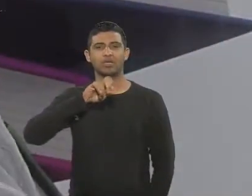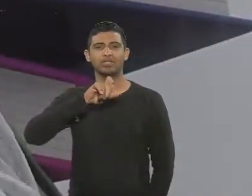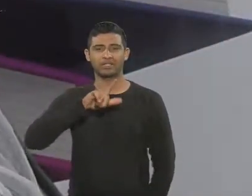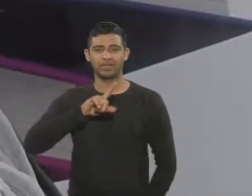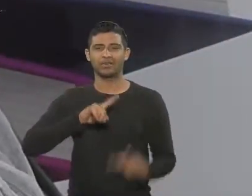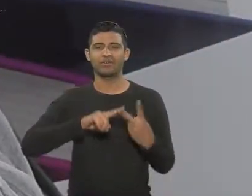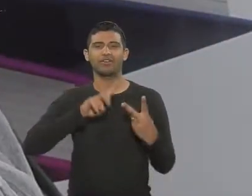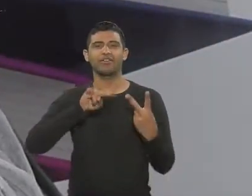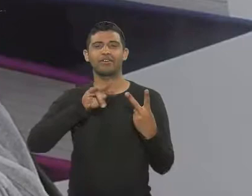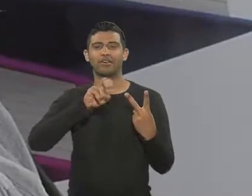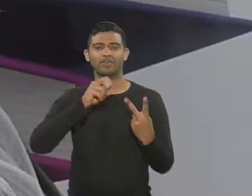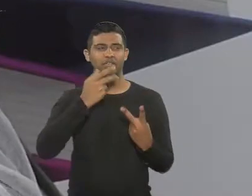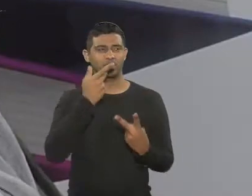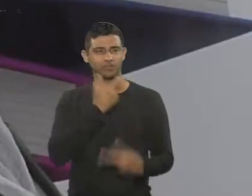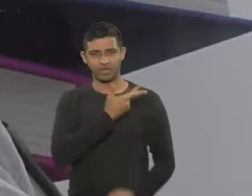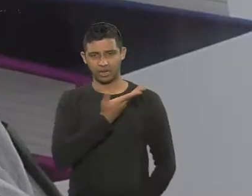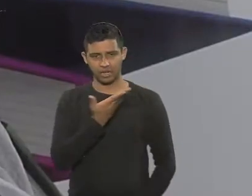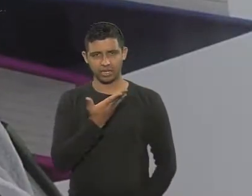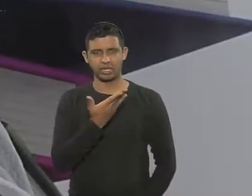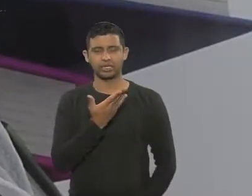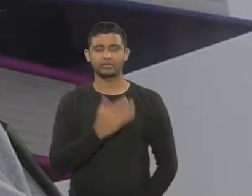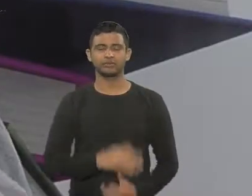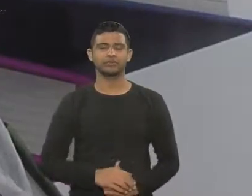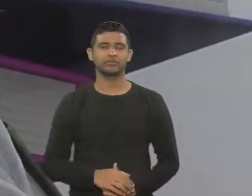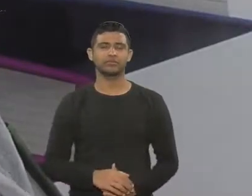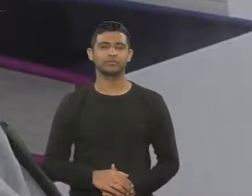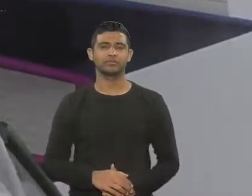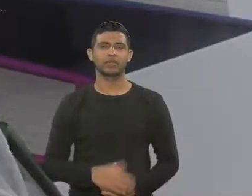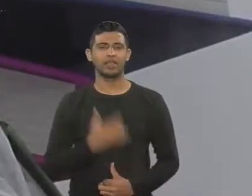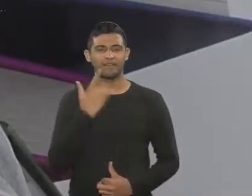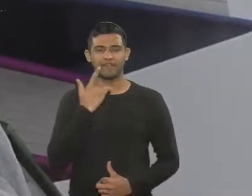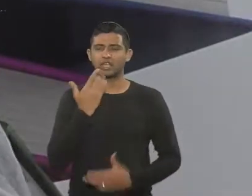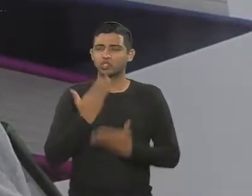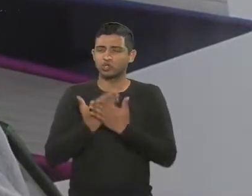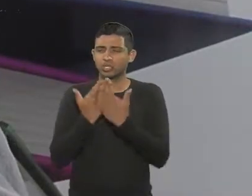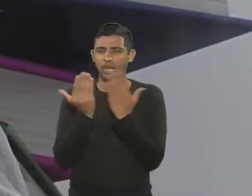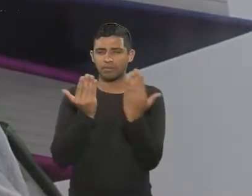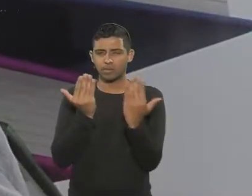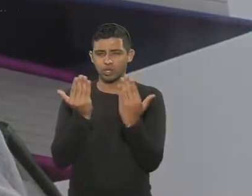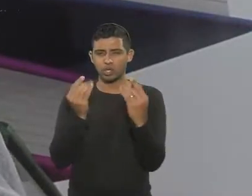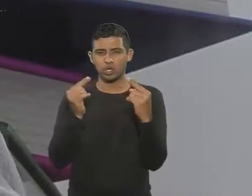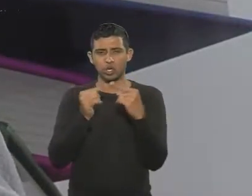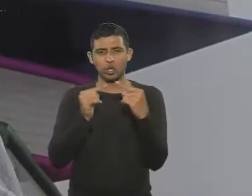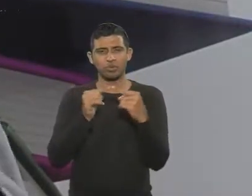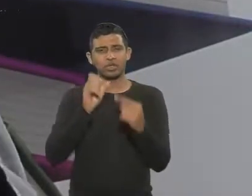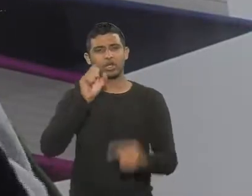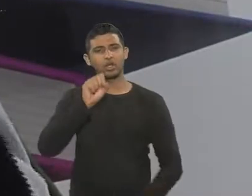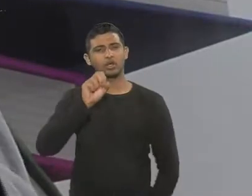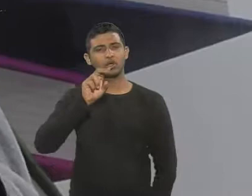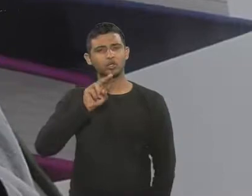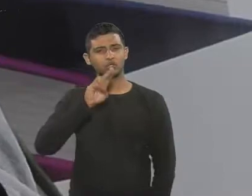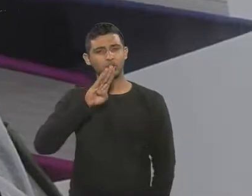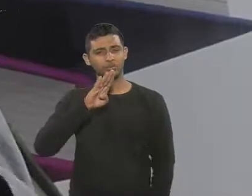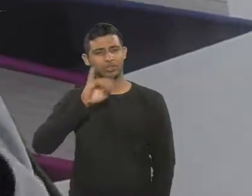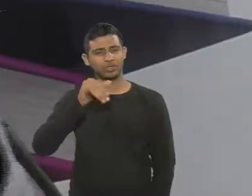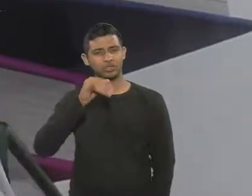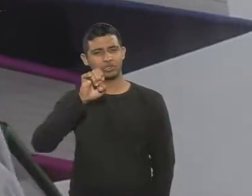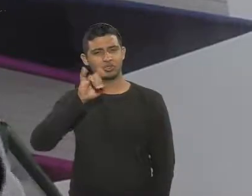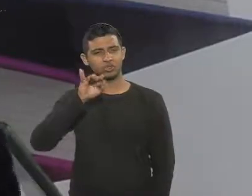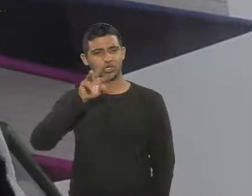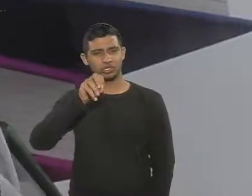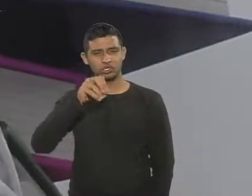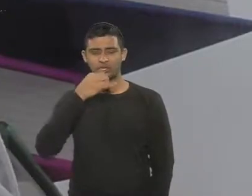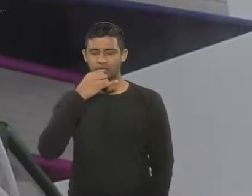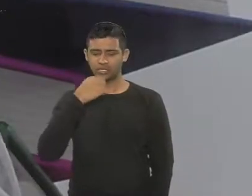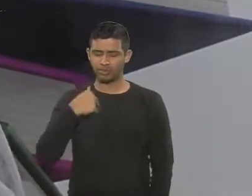falaram. A gente tem uma coisa dentro do estudo da psicologia que a gente chama de estudo das subjetividades, ou seja, como é que esses eus